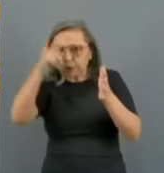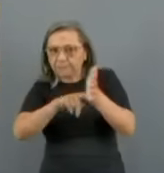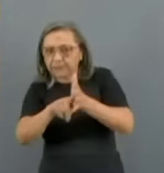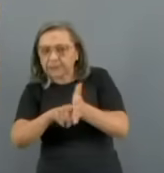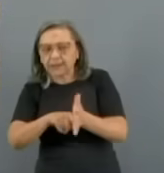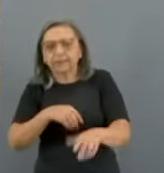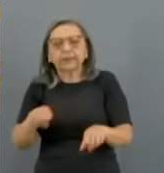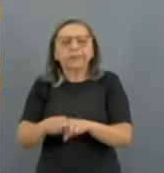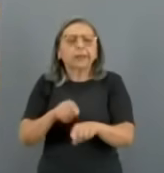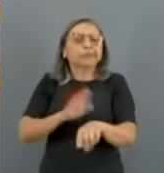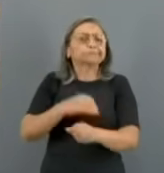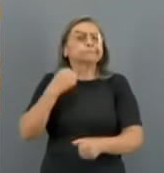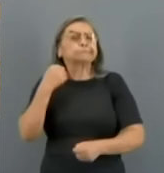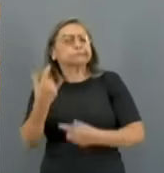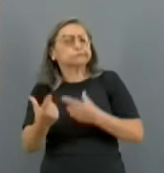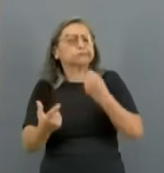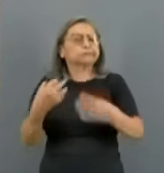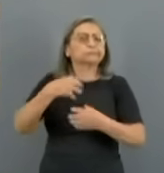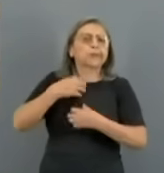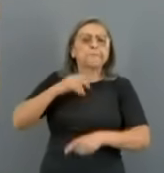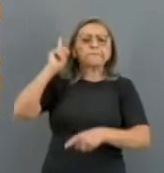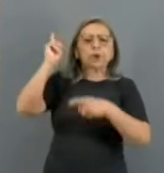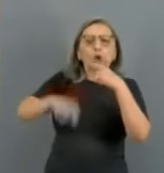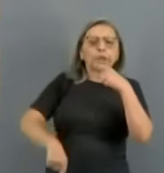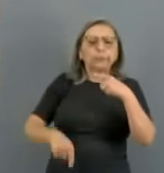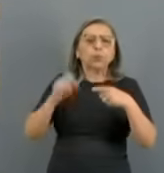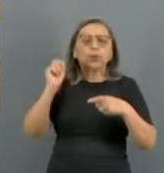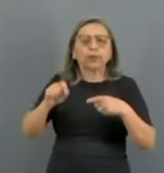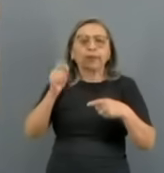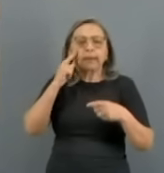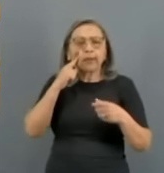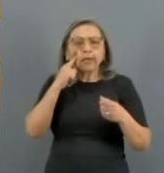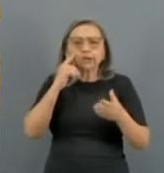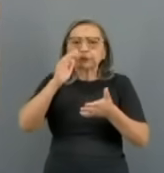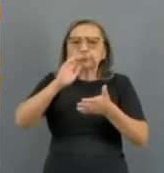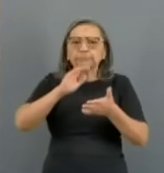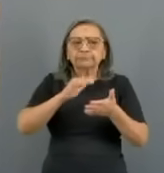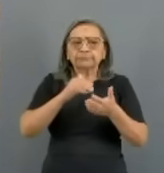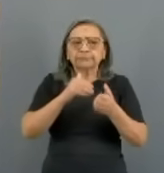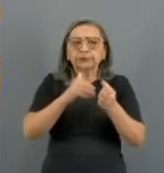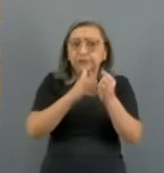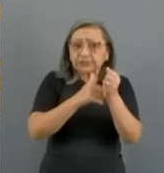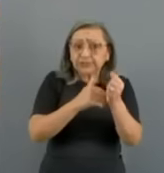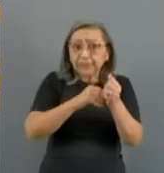de alguma forma, proíbe as quebras de sigilo que nós fizemos.